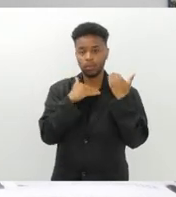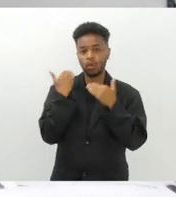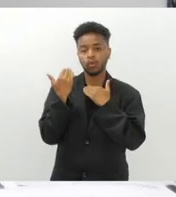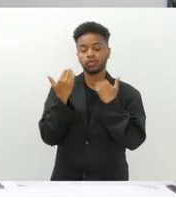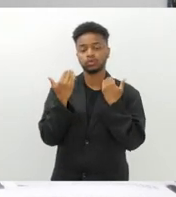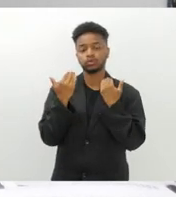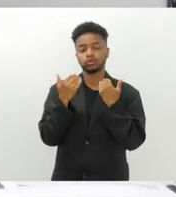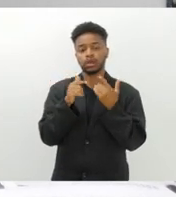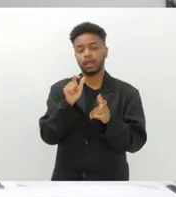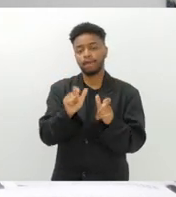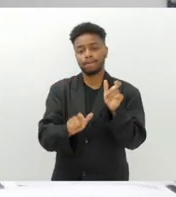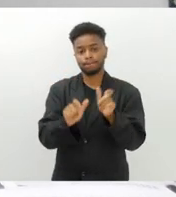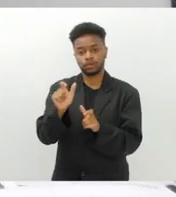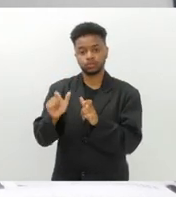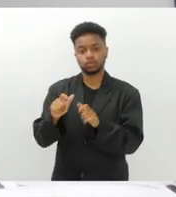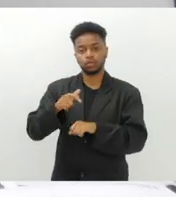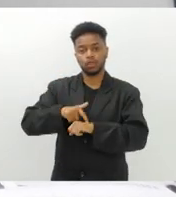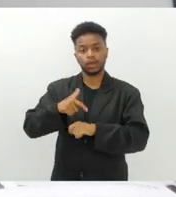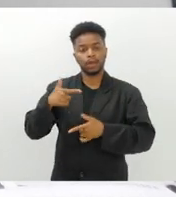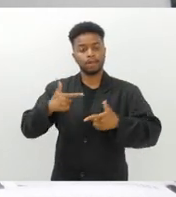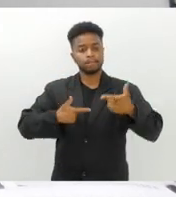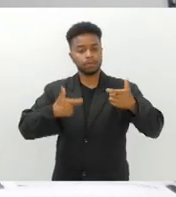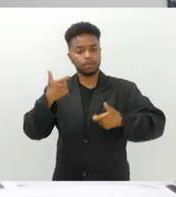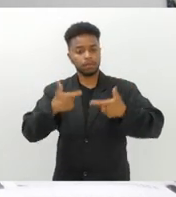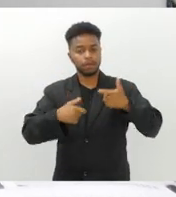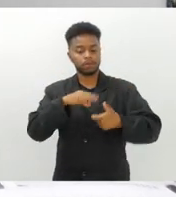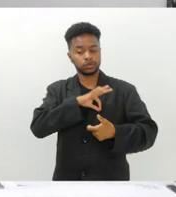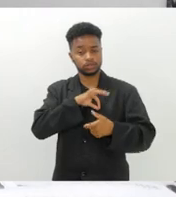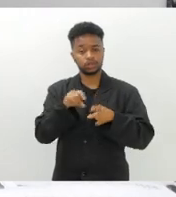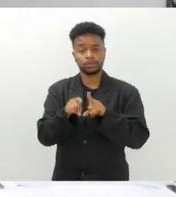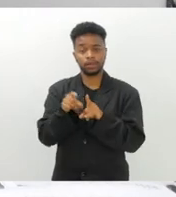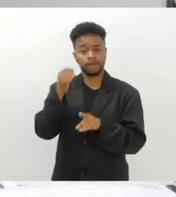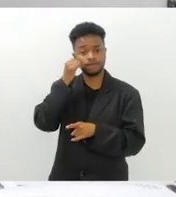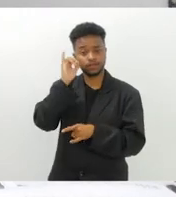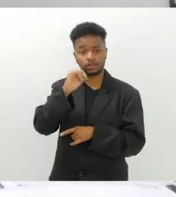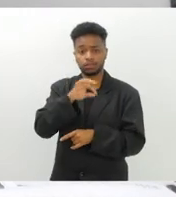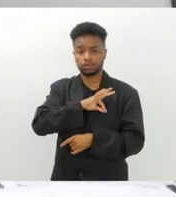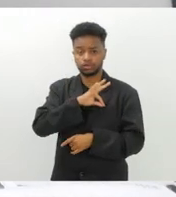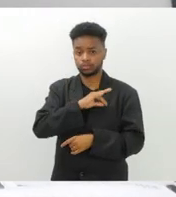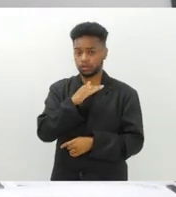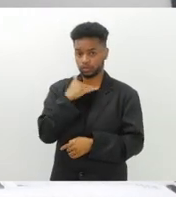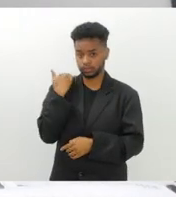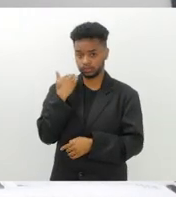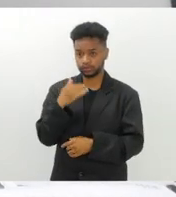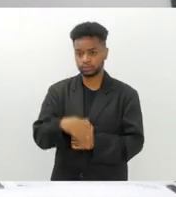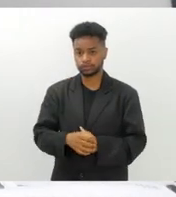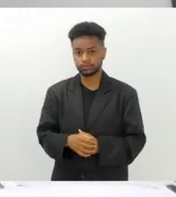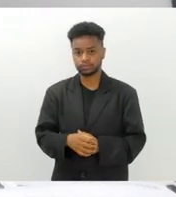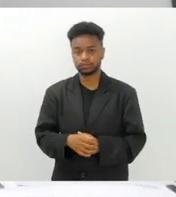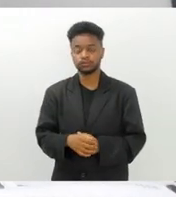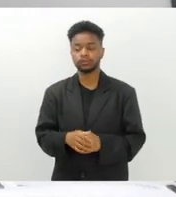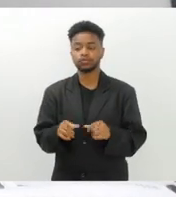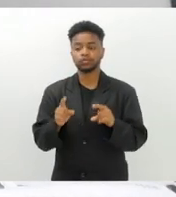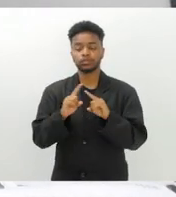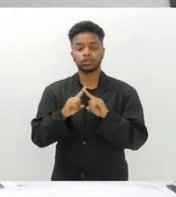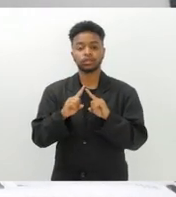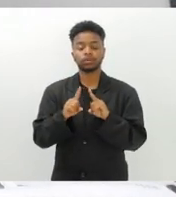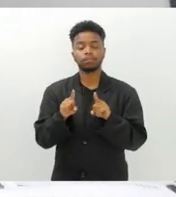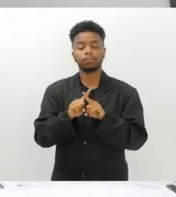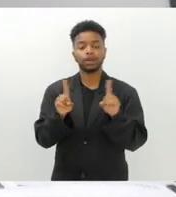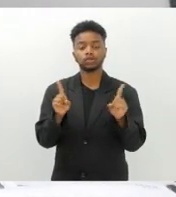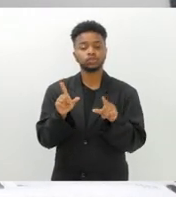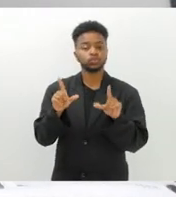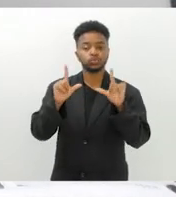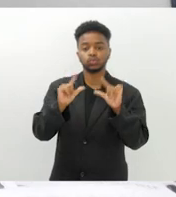de civis em confronto com a polícia e a letalidade dos próprios policiais, sem diminuir o combate ao crime, que